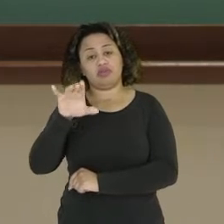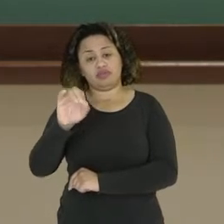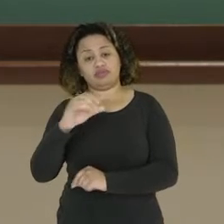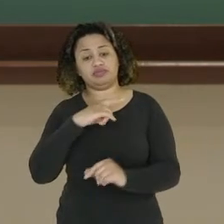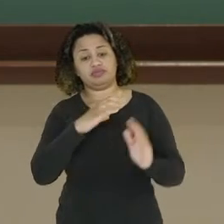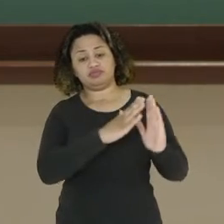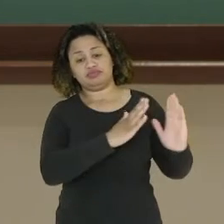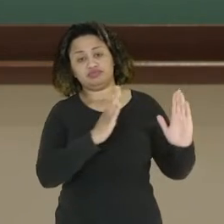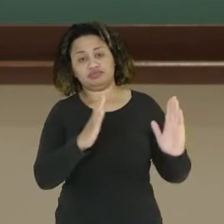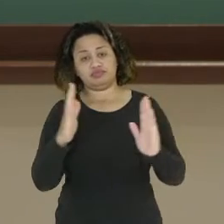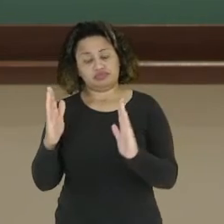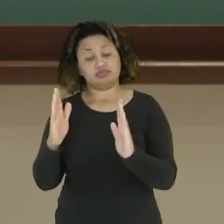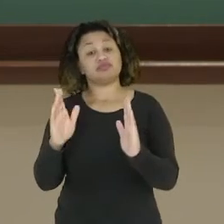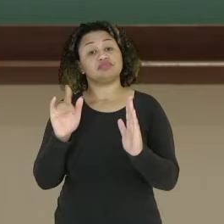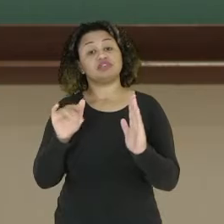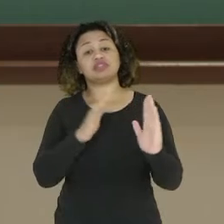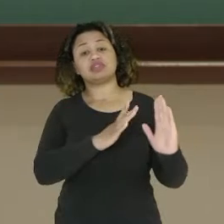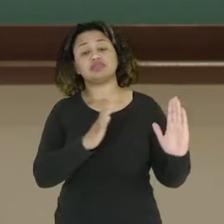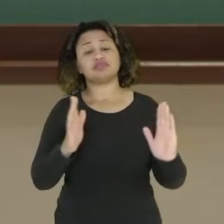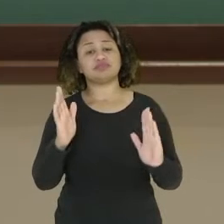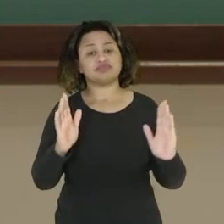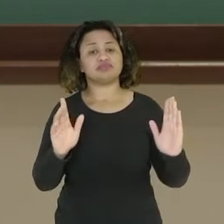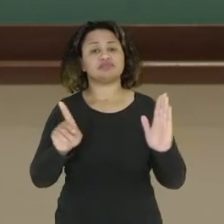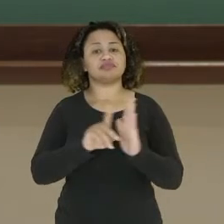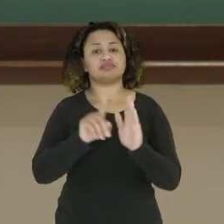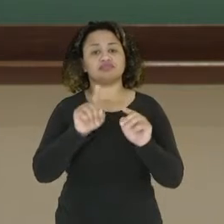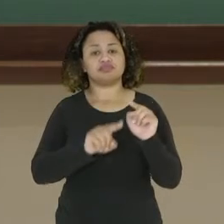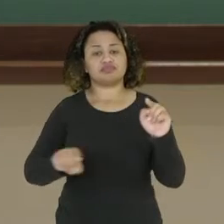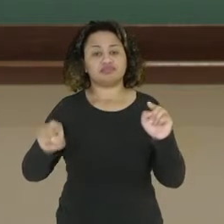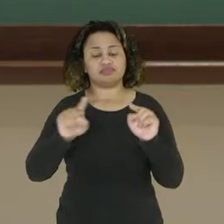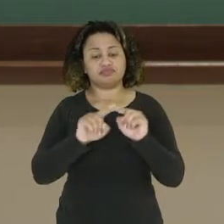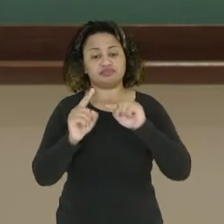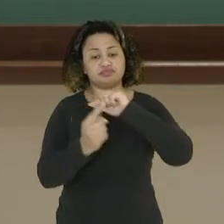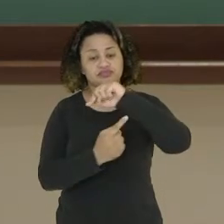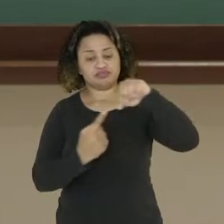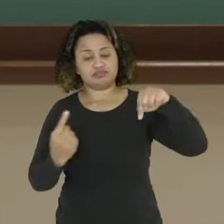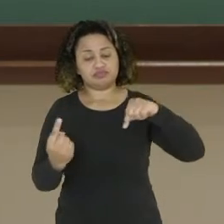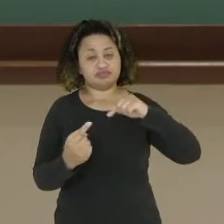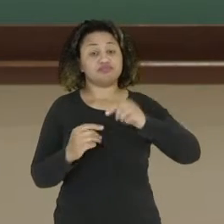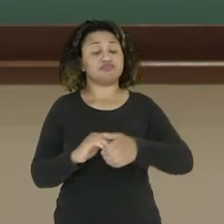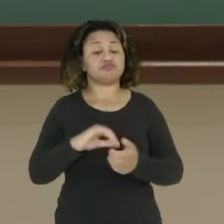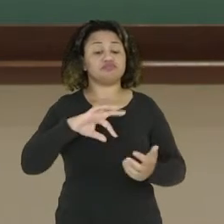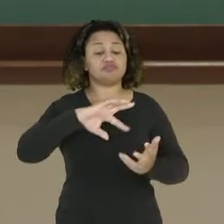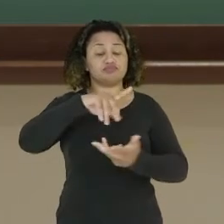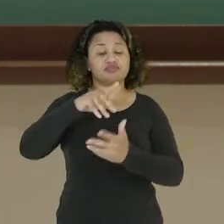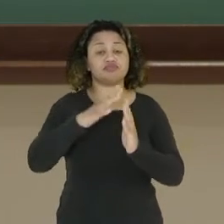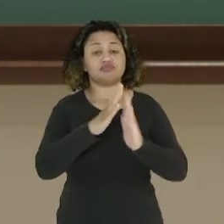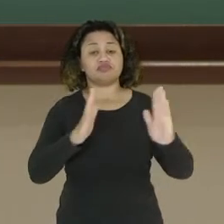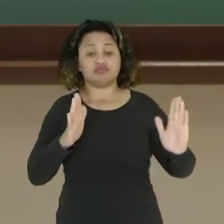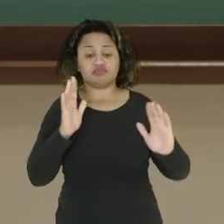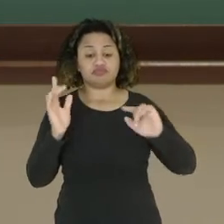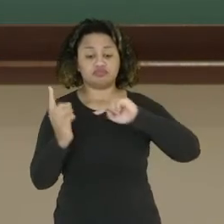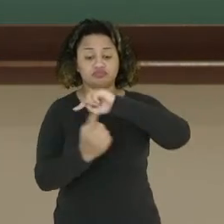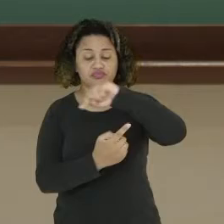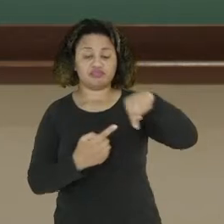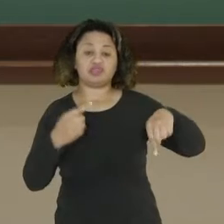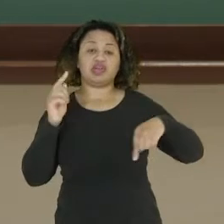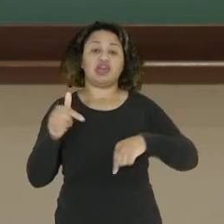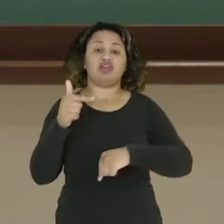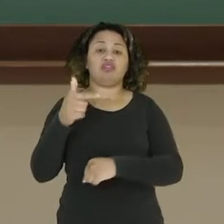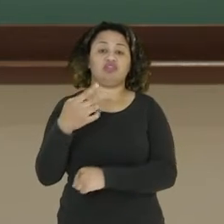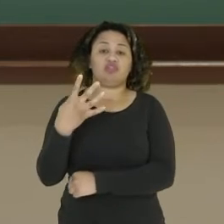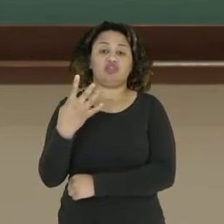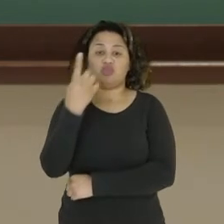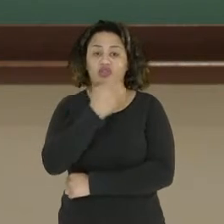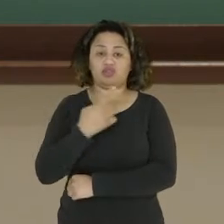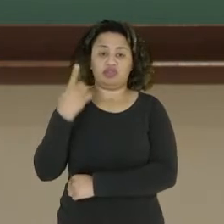E período é o tempo de um ciclo. No caso da Terra, o período de rotação da Terra é 24 horas.